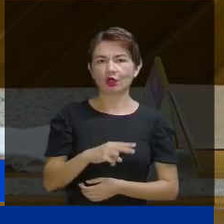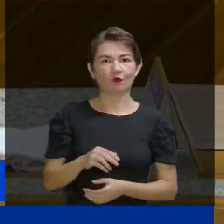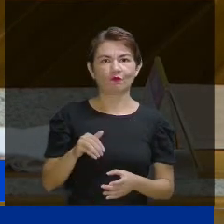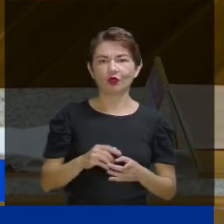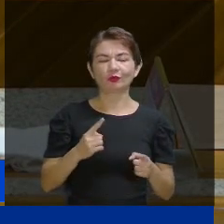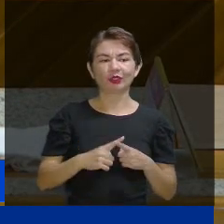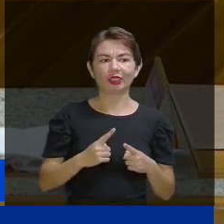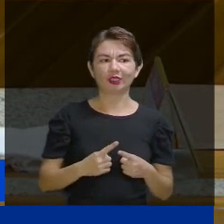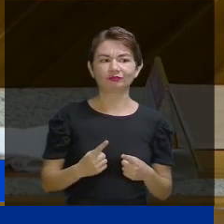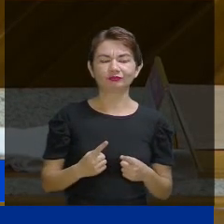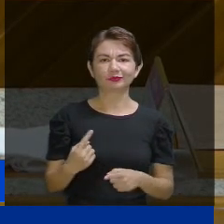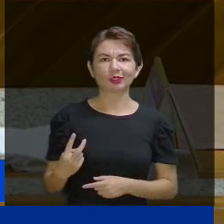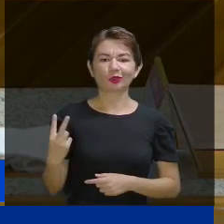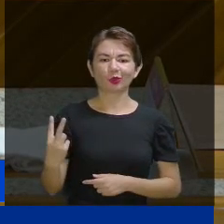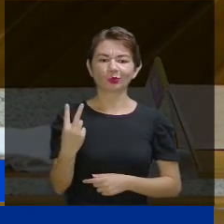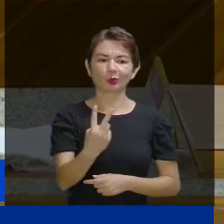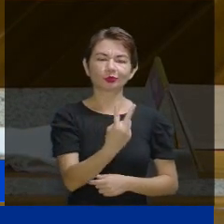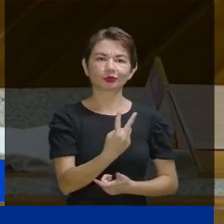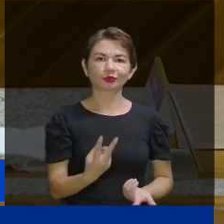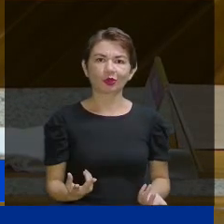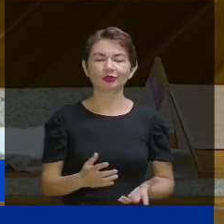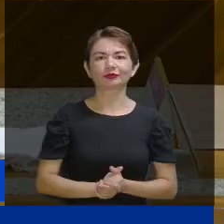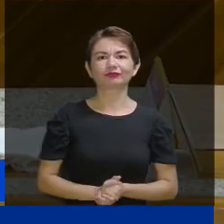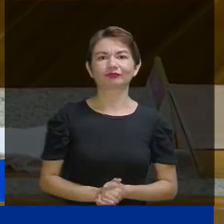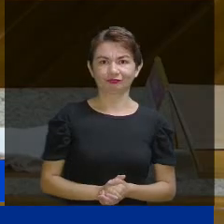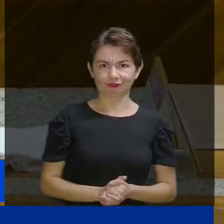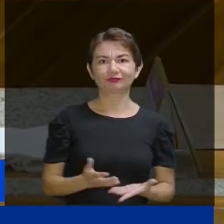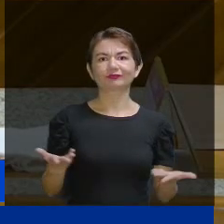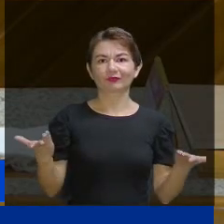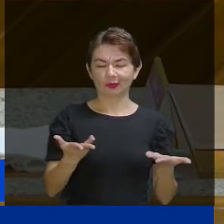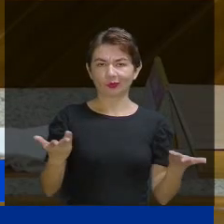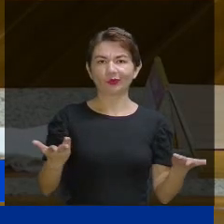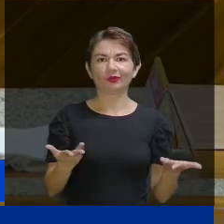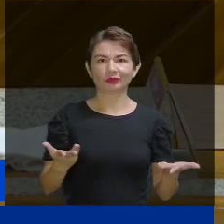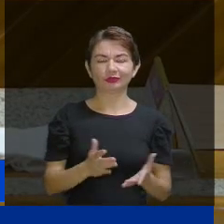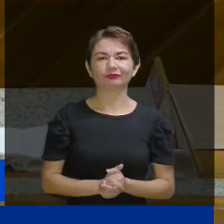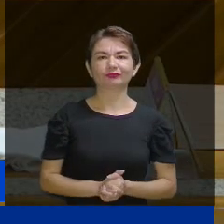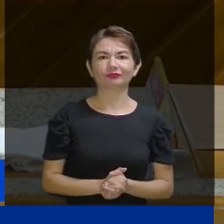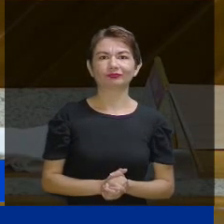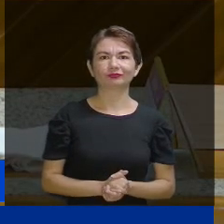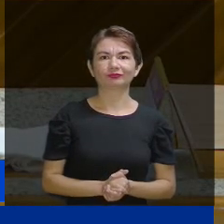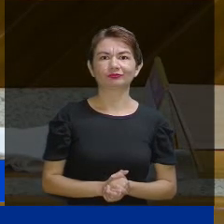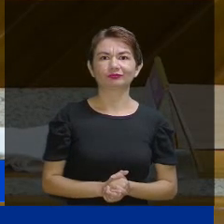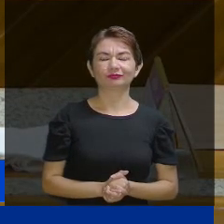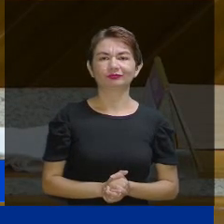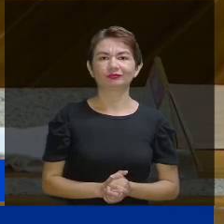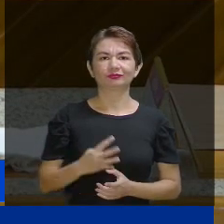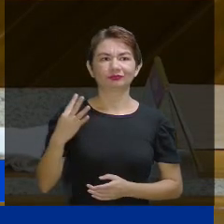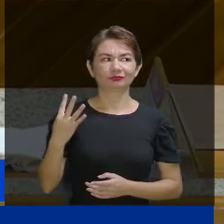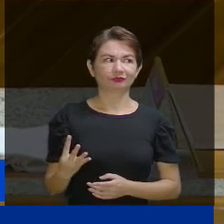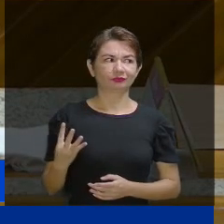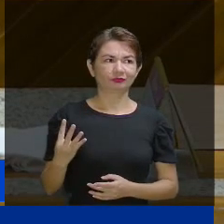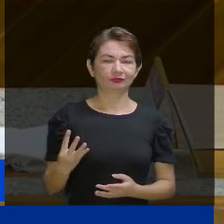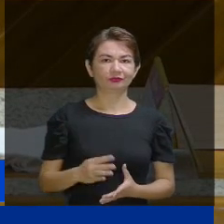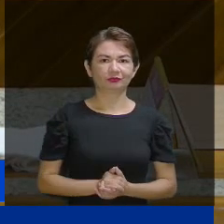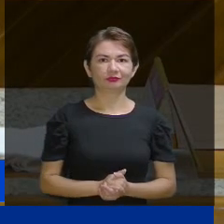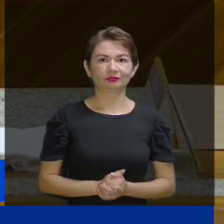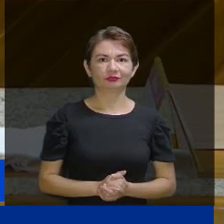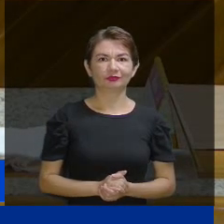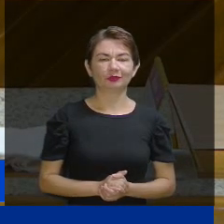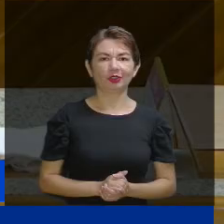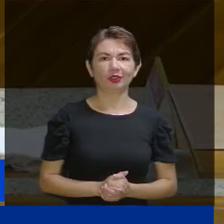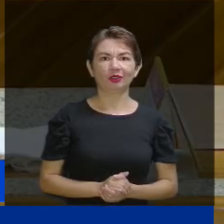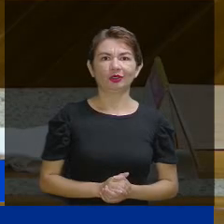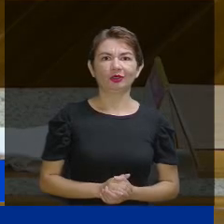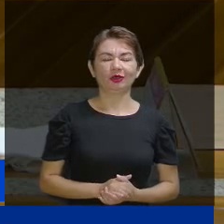necessário o voto de Minerva, e por isso, né, hoje, na sessão de hoje, são quatro, o relator